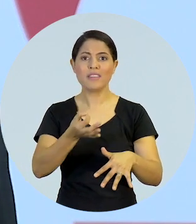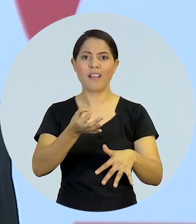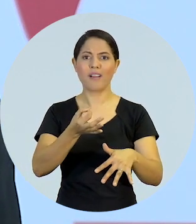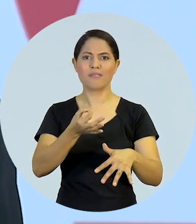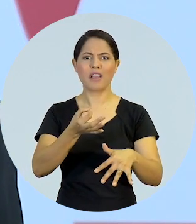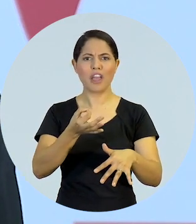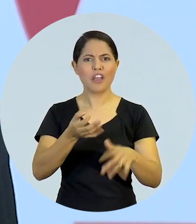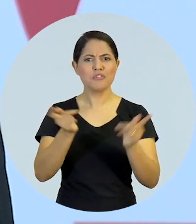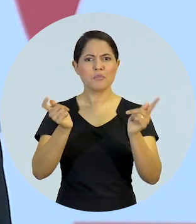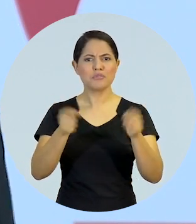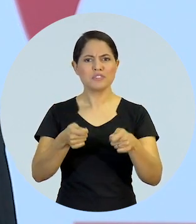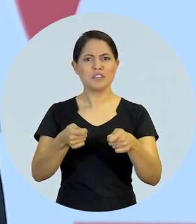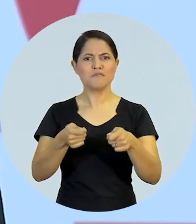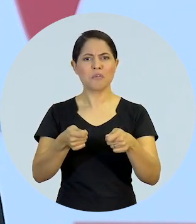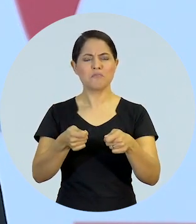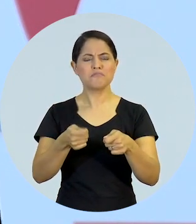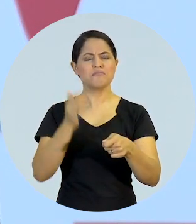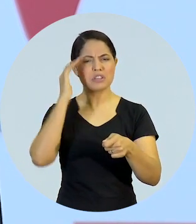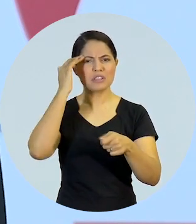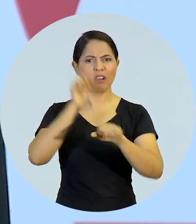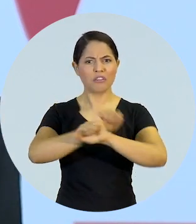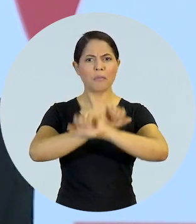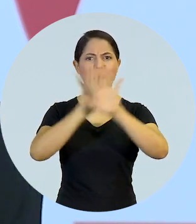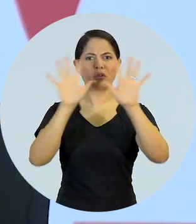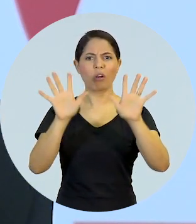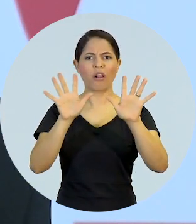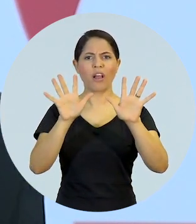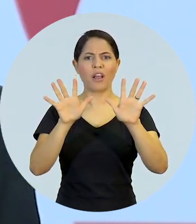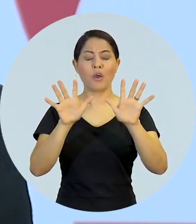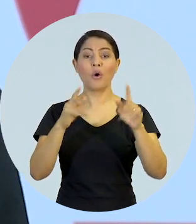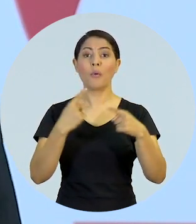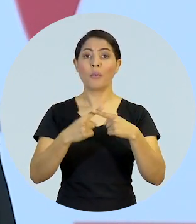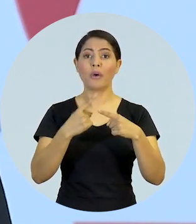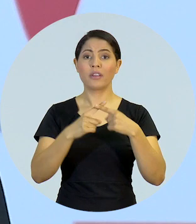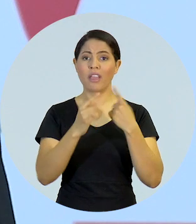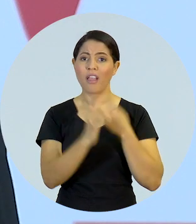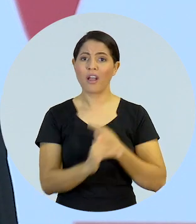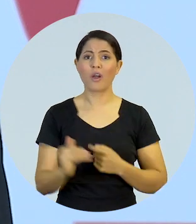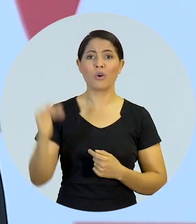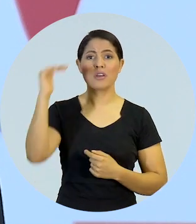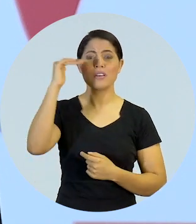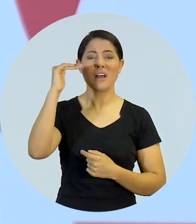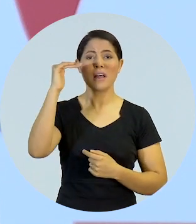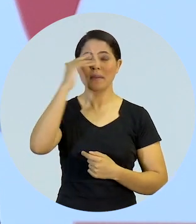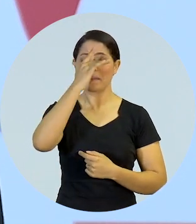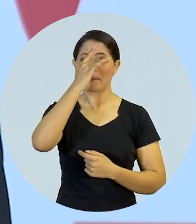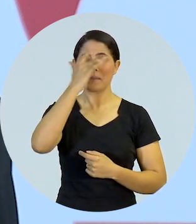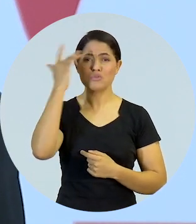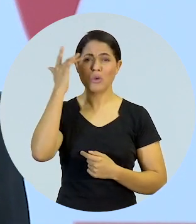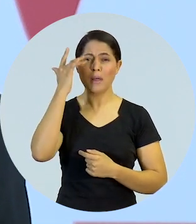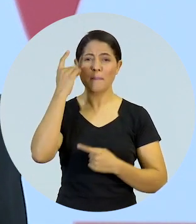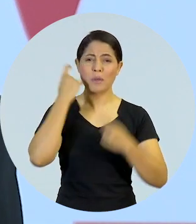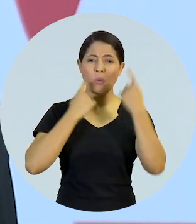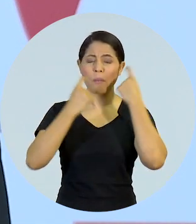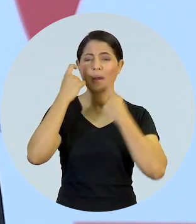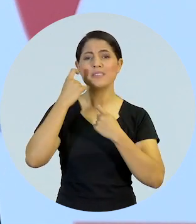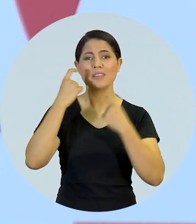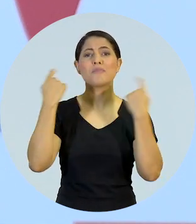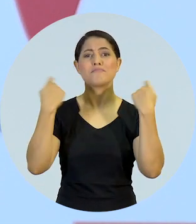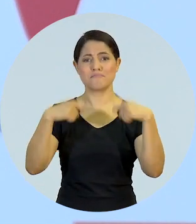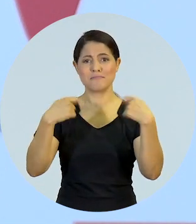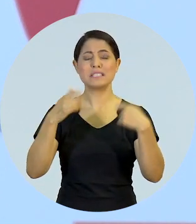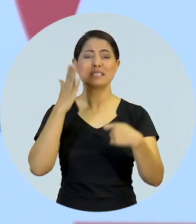ser audiência para que as autoridades ouçam as preocupações, as angústias,